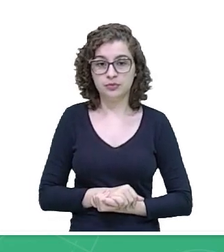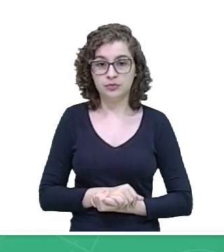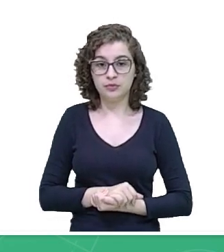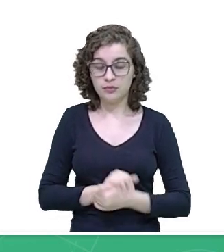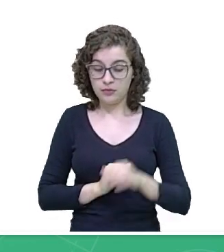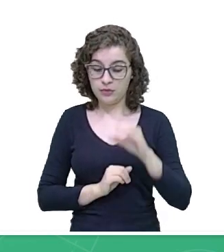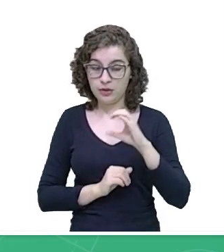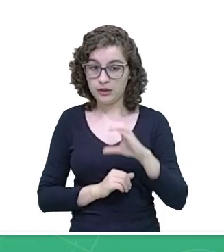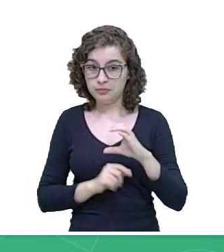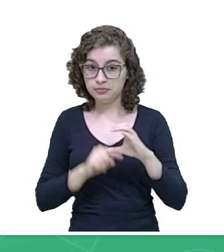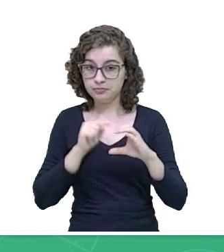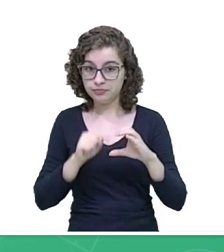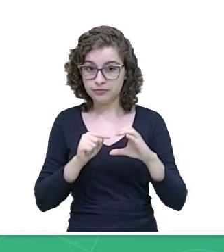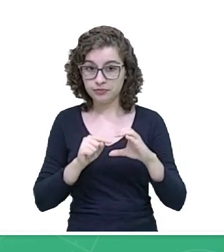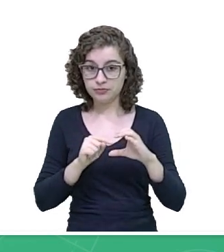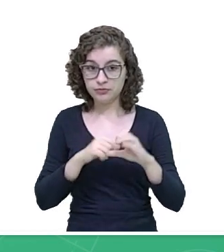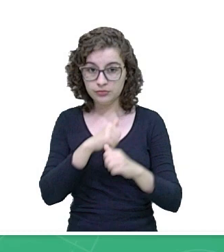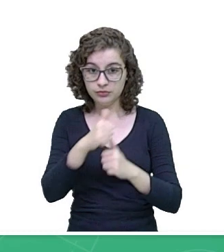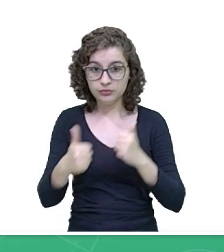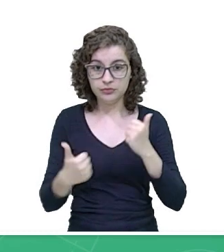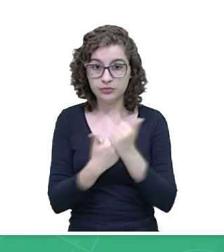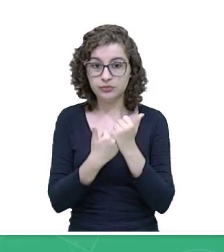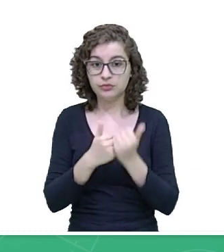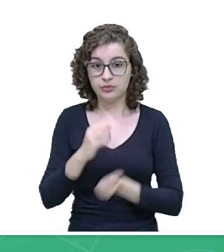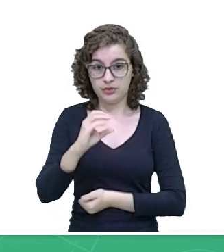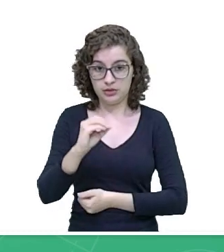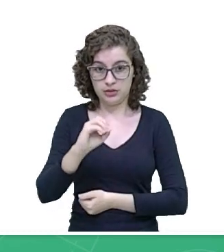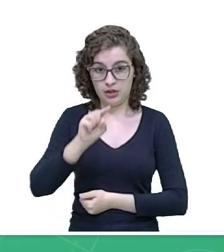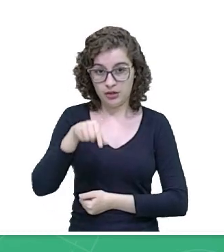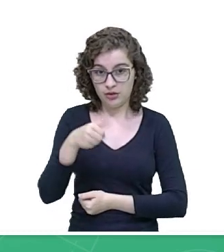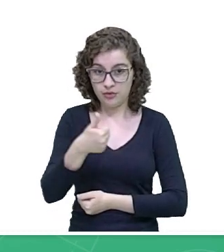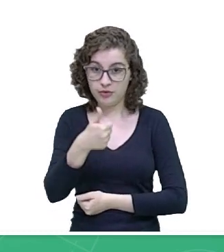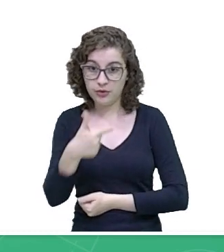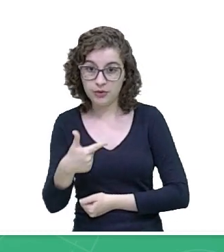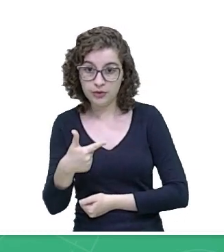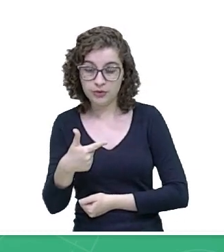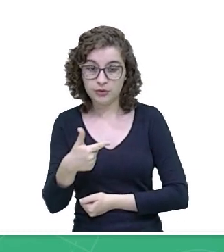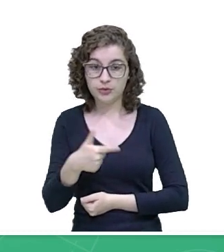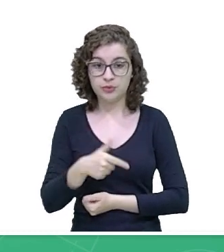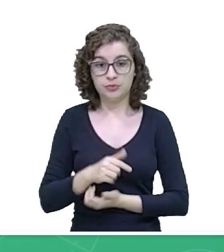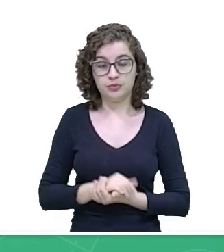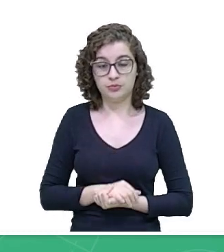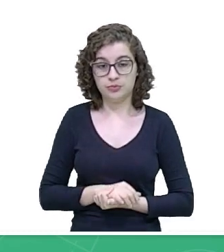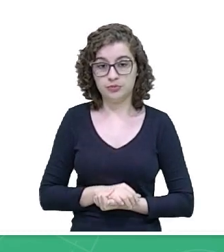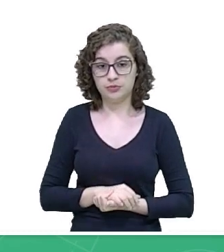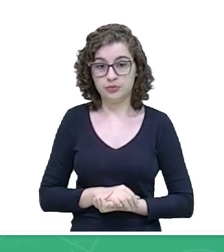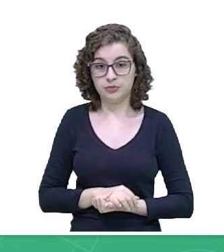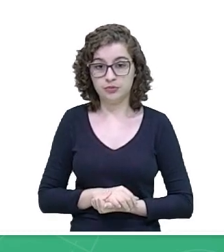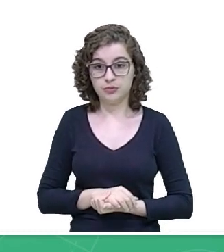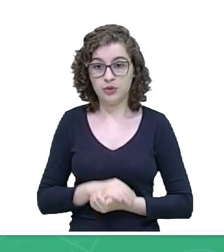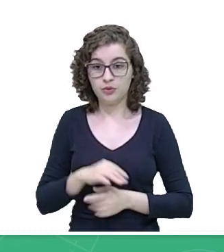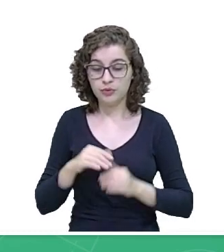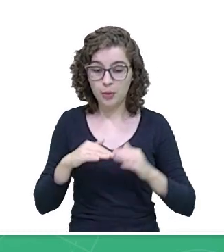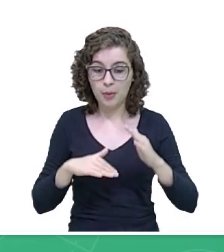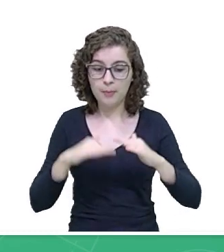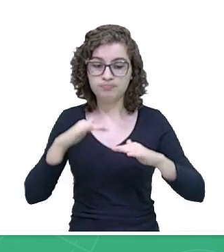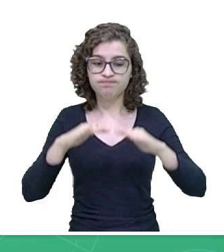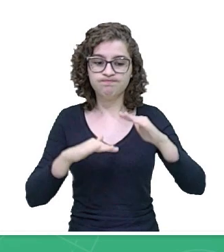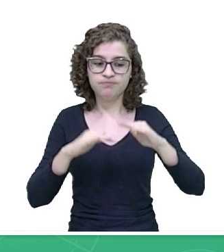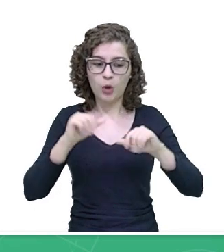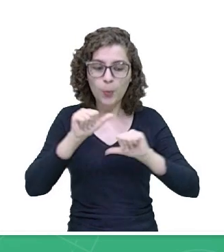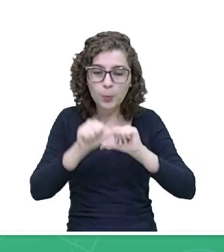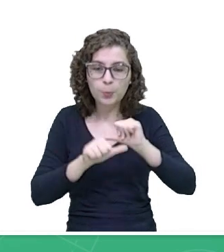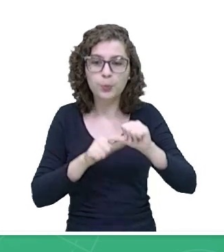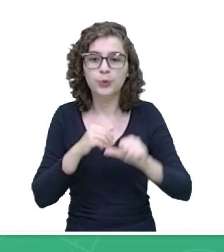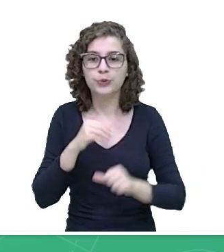lugar do calor específico, e aqui é calor específico sensível, porque ocorreu apenas uma mudança na temperatura do